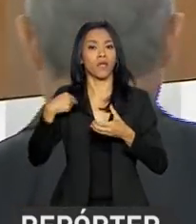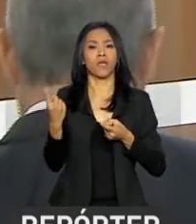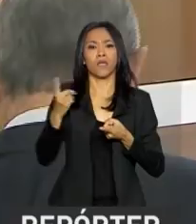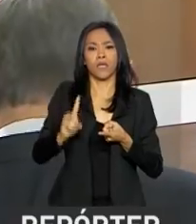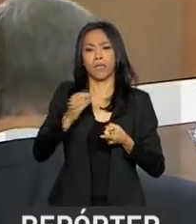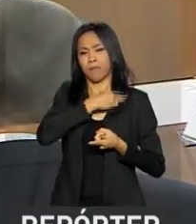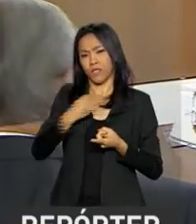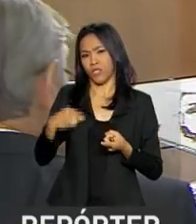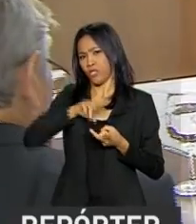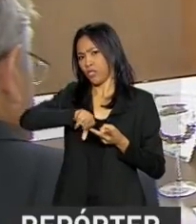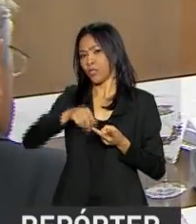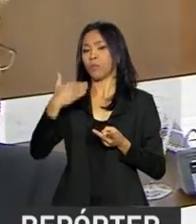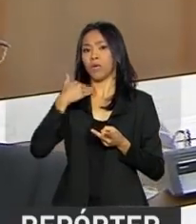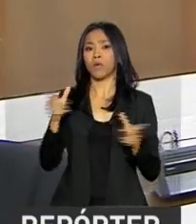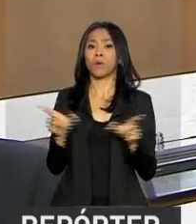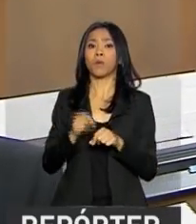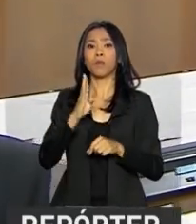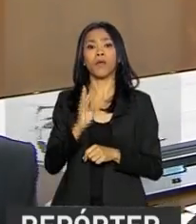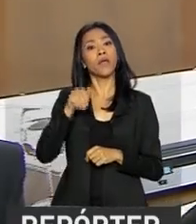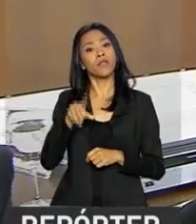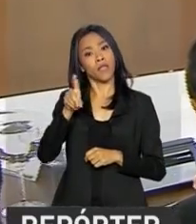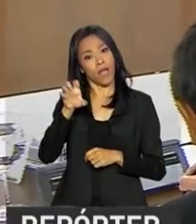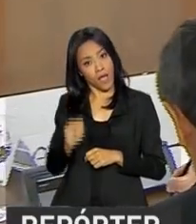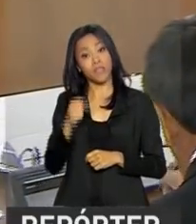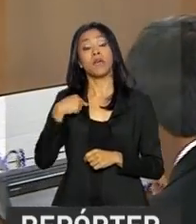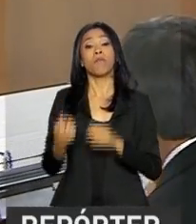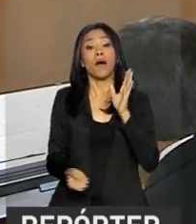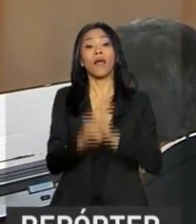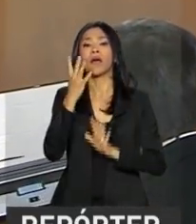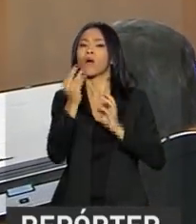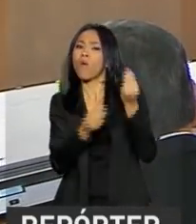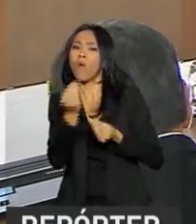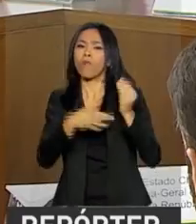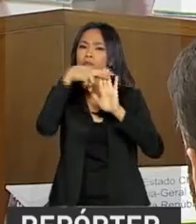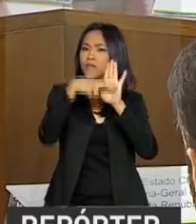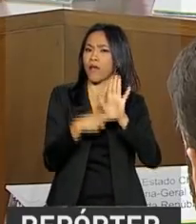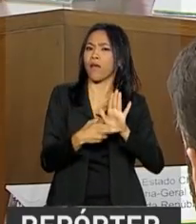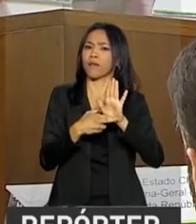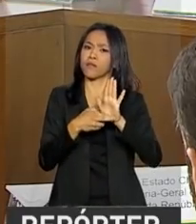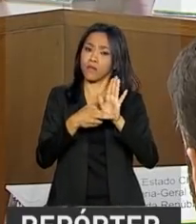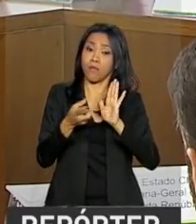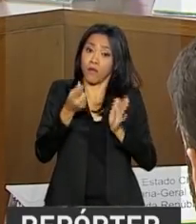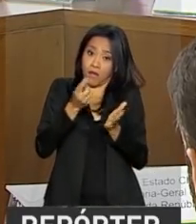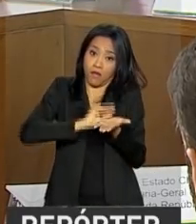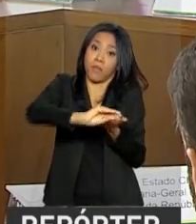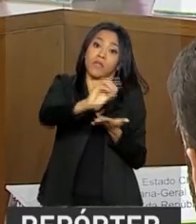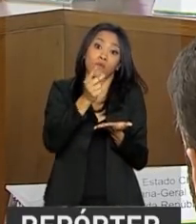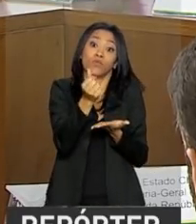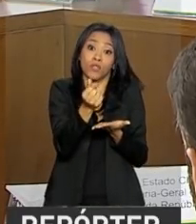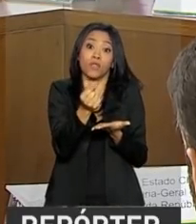de estado e pelo bnds para definir os critérios para os projetos apoiados o grupo também vai coordenar